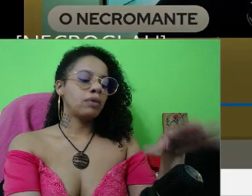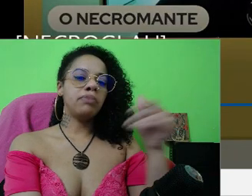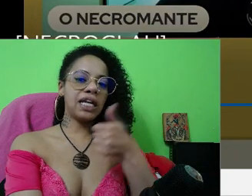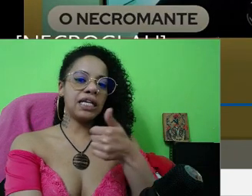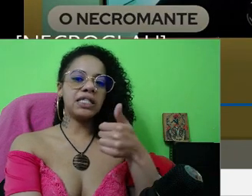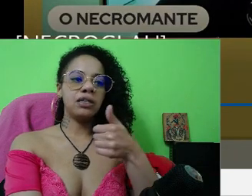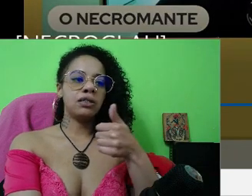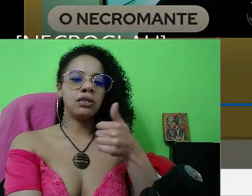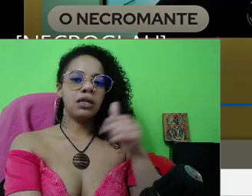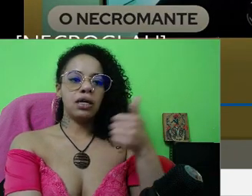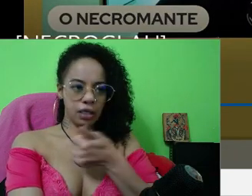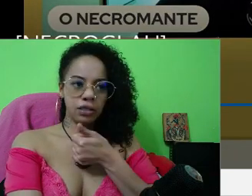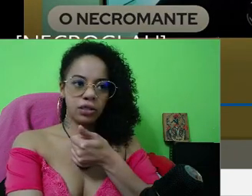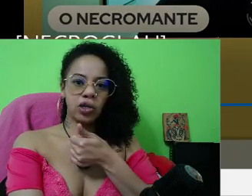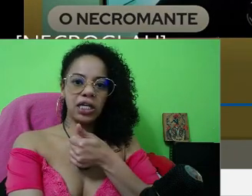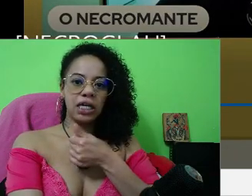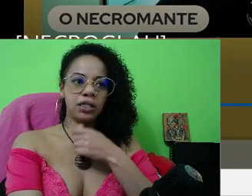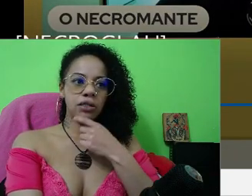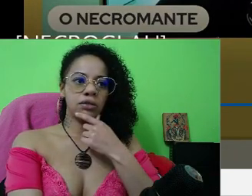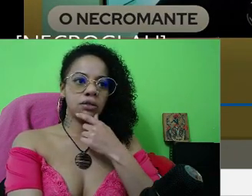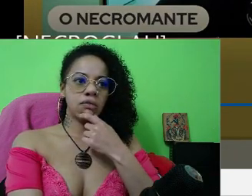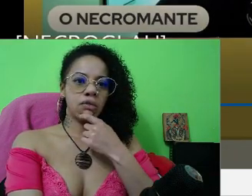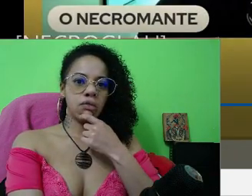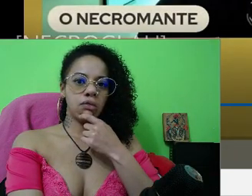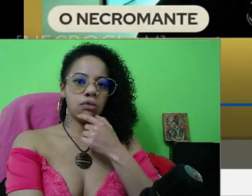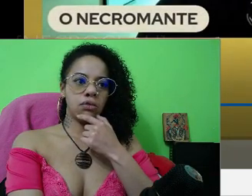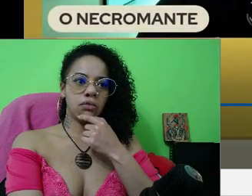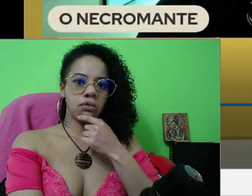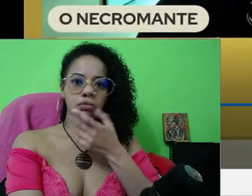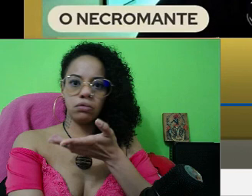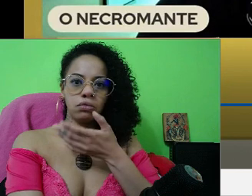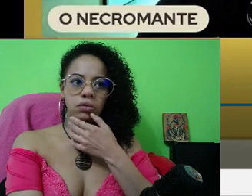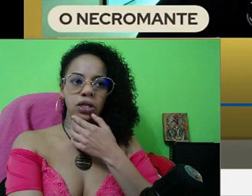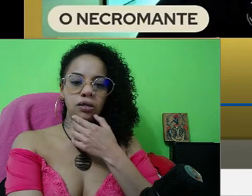beleza Tô ligada